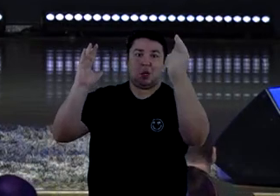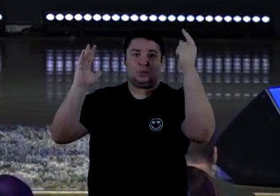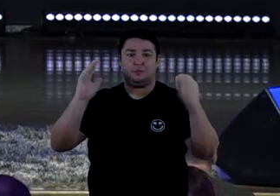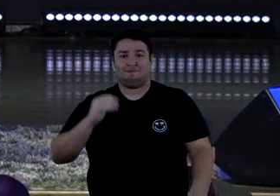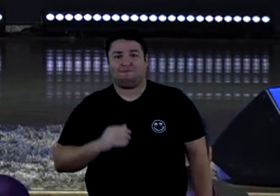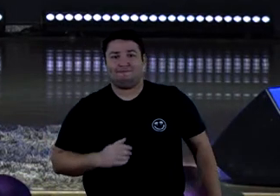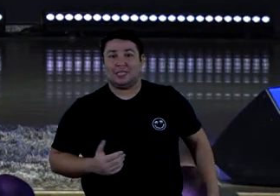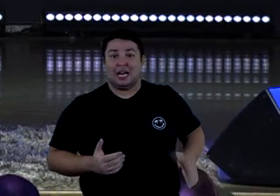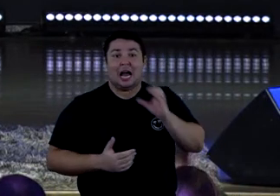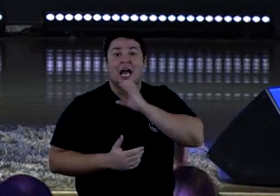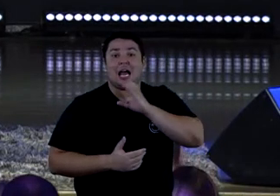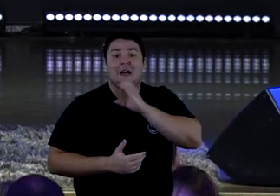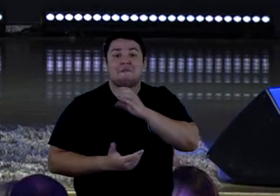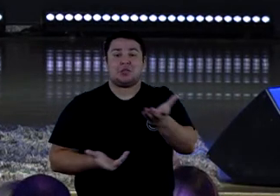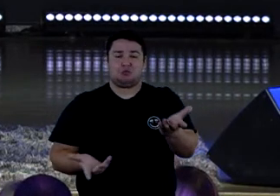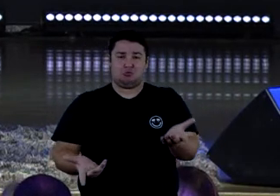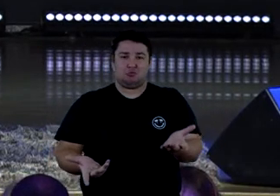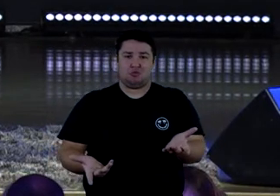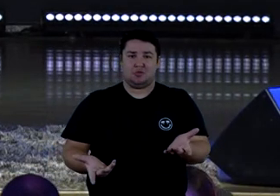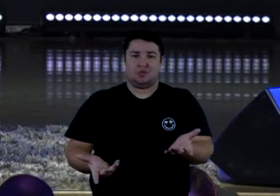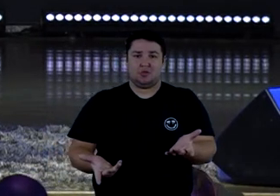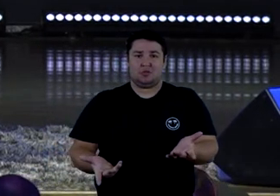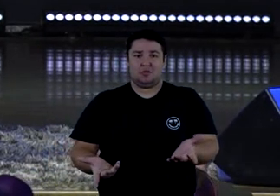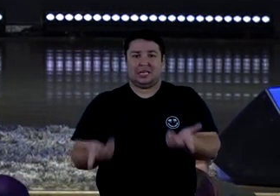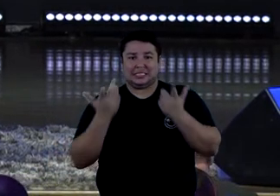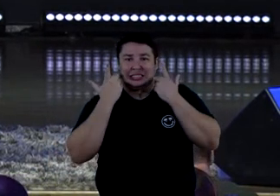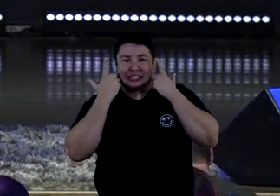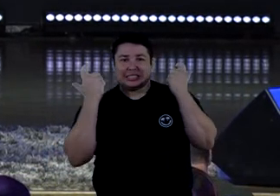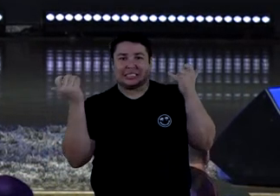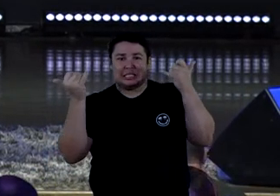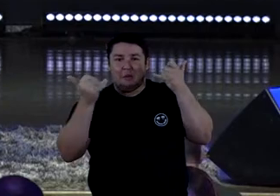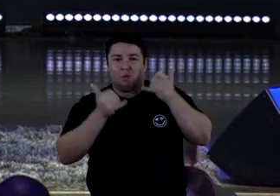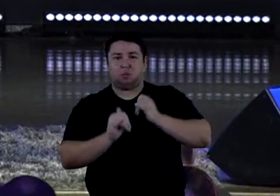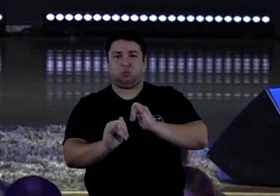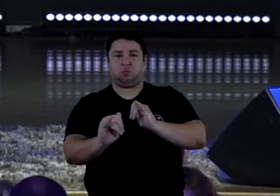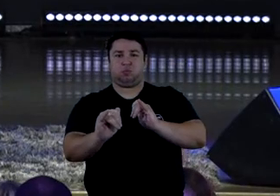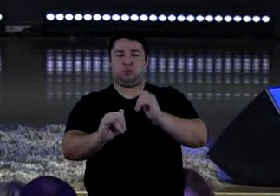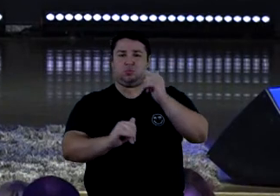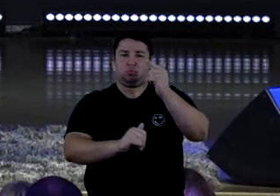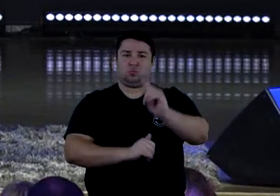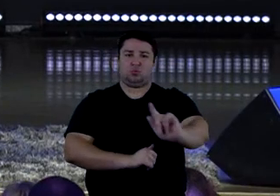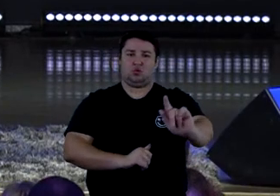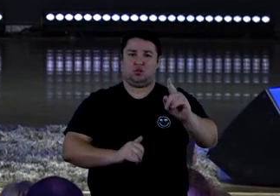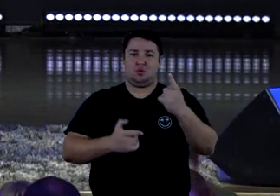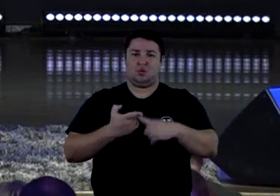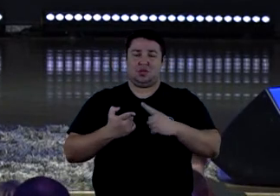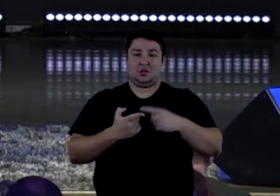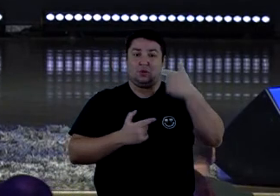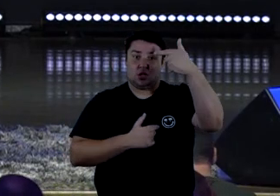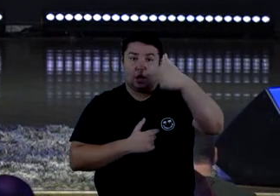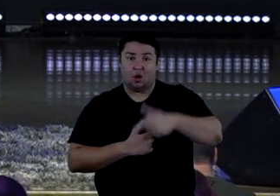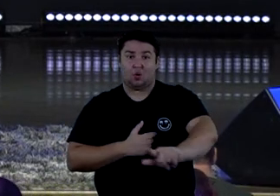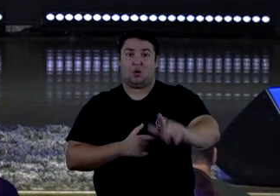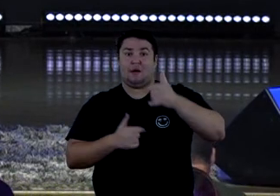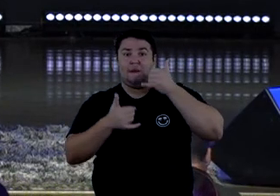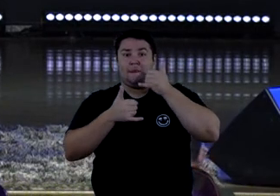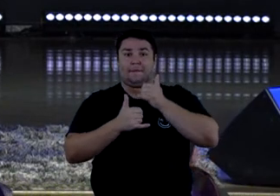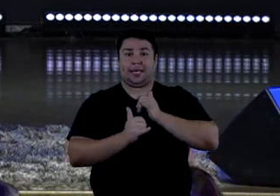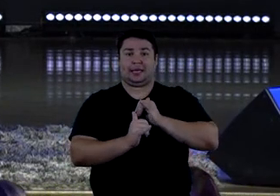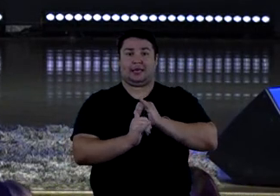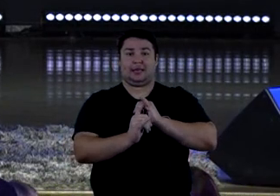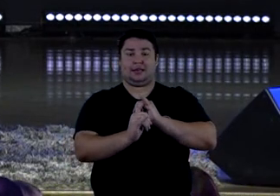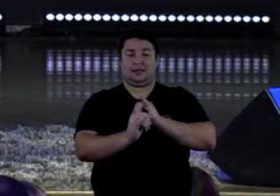num piscar de olhos, ao som da última trombeta. pois quando a última trombeta